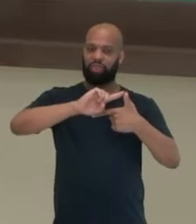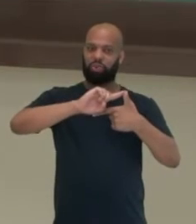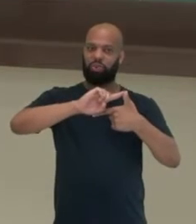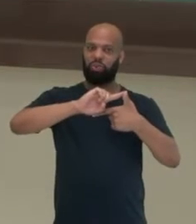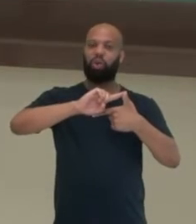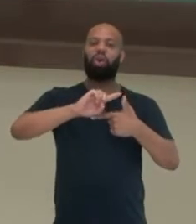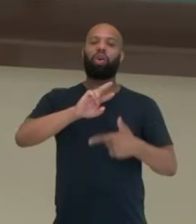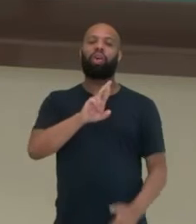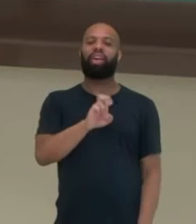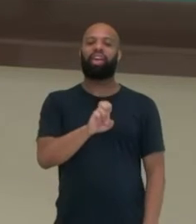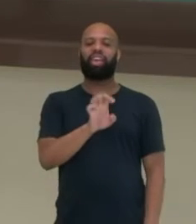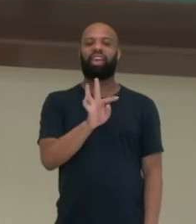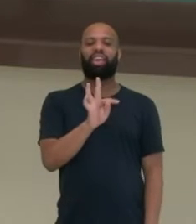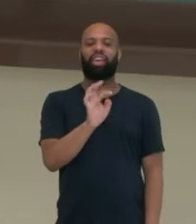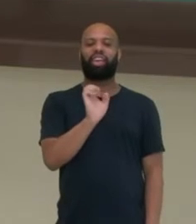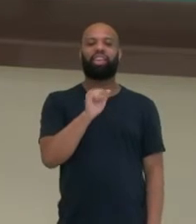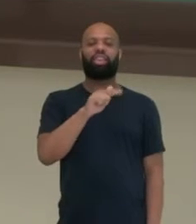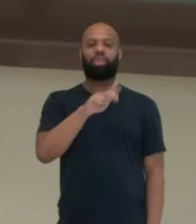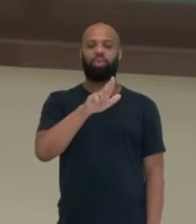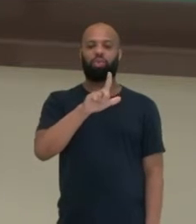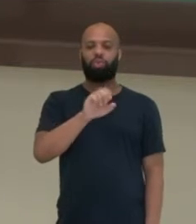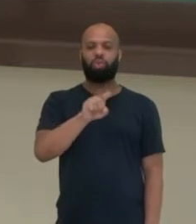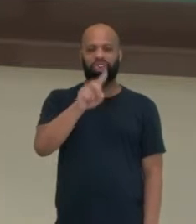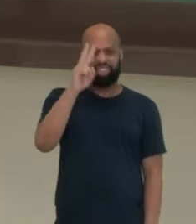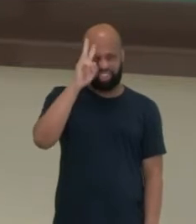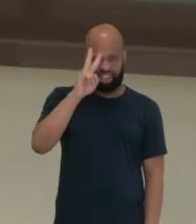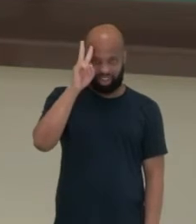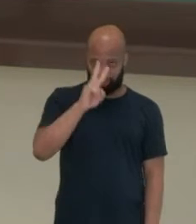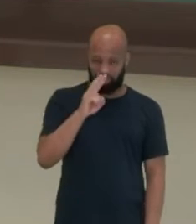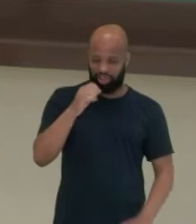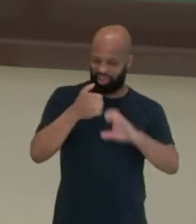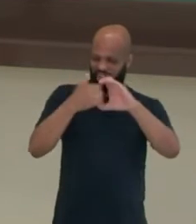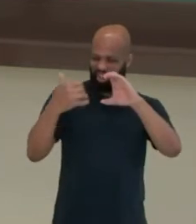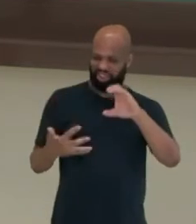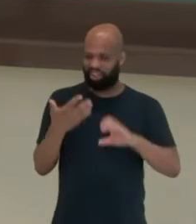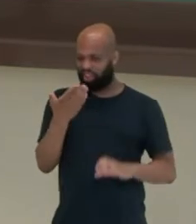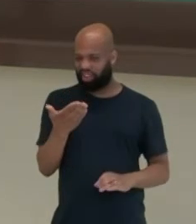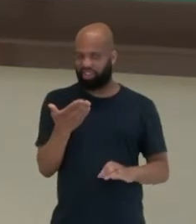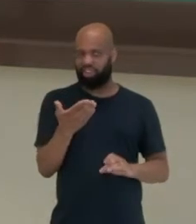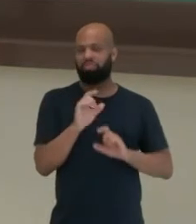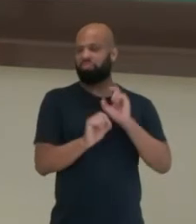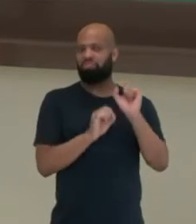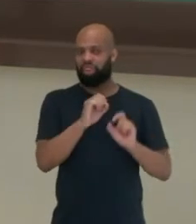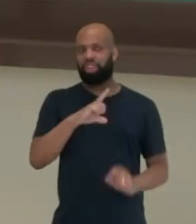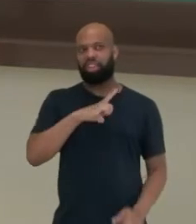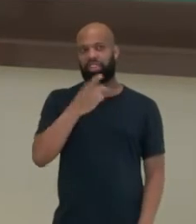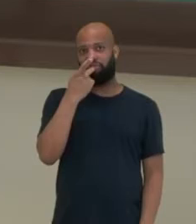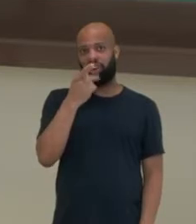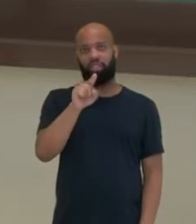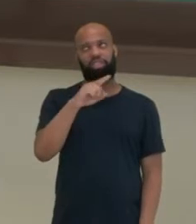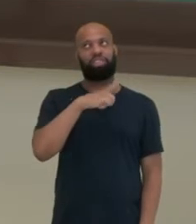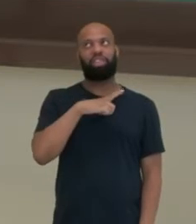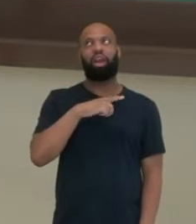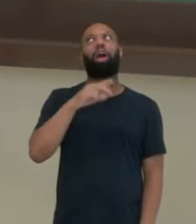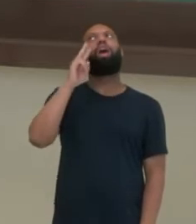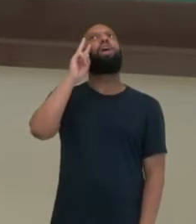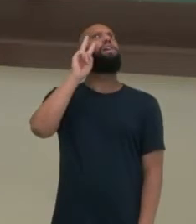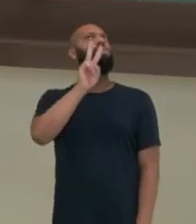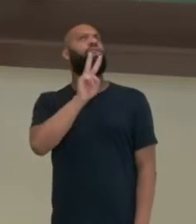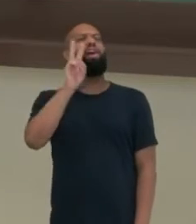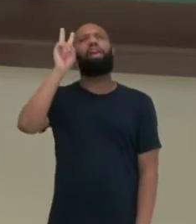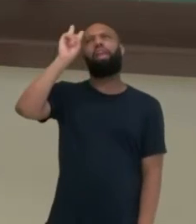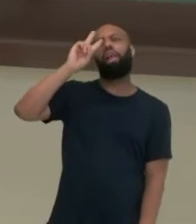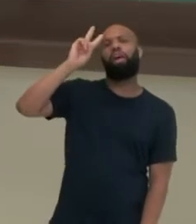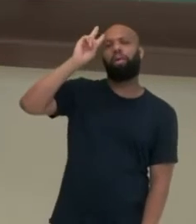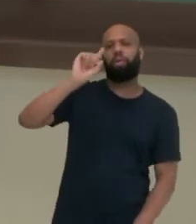Mas você lembra? Você lembra quais são as características? O que é um triângulo retângulo? Porque a gente tem que falar, você tem que visualizar, ter em